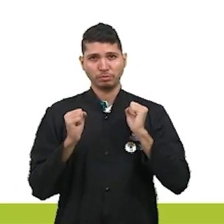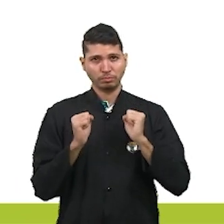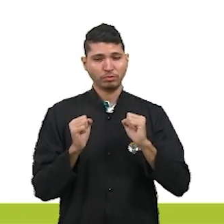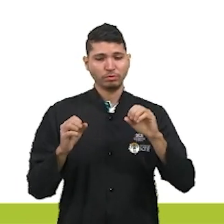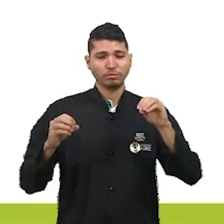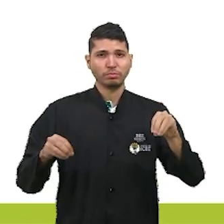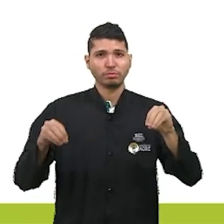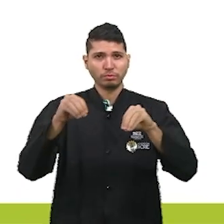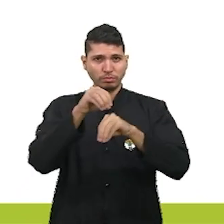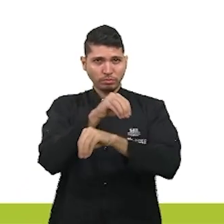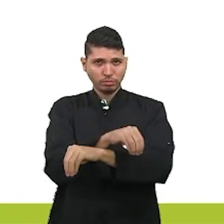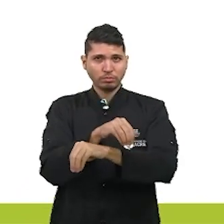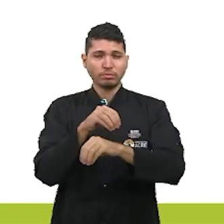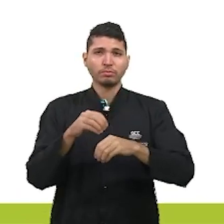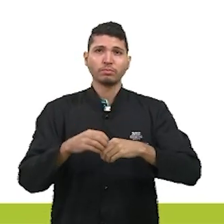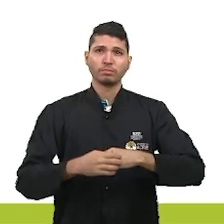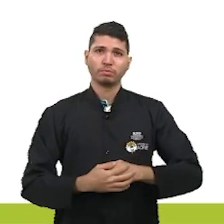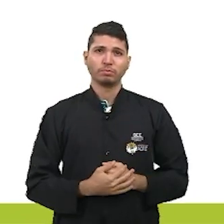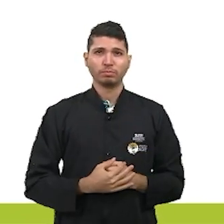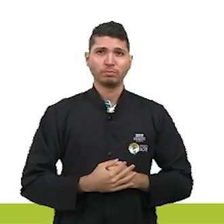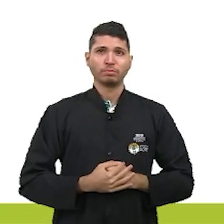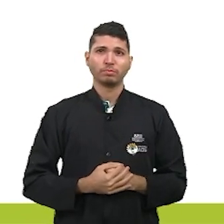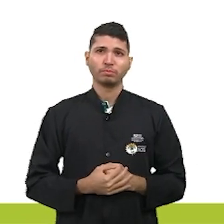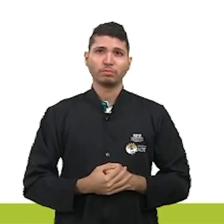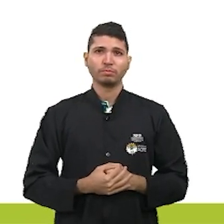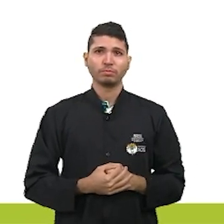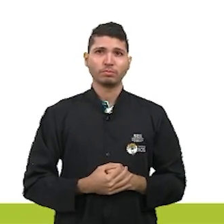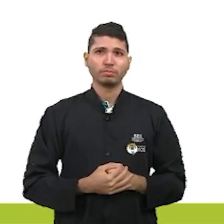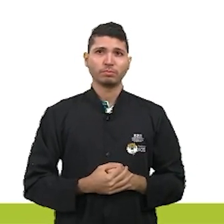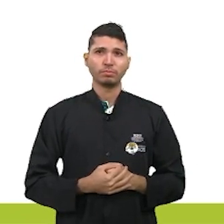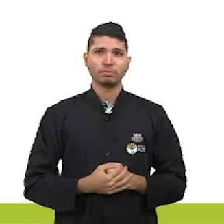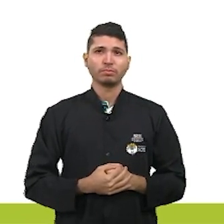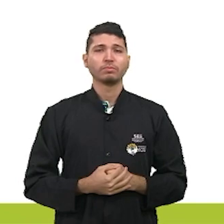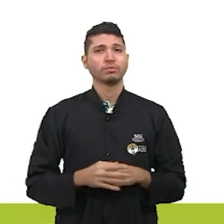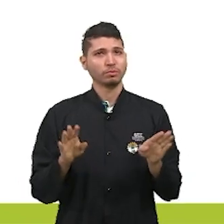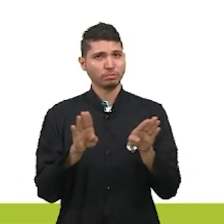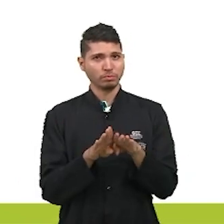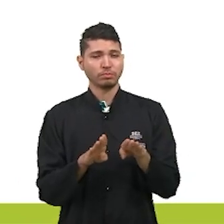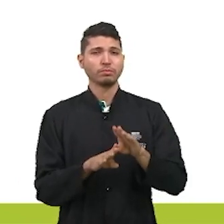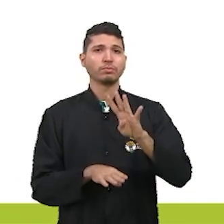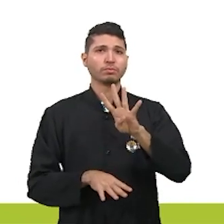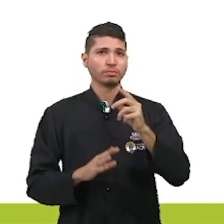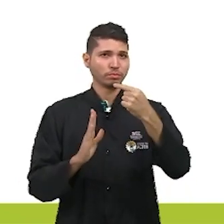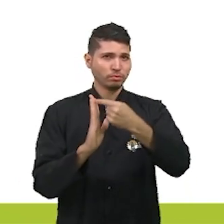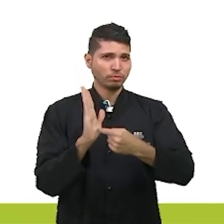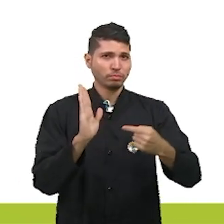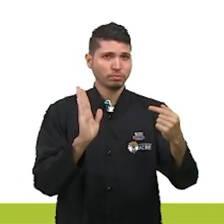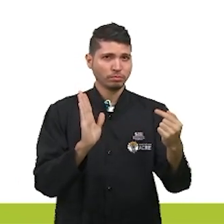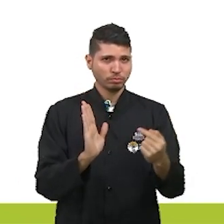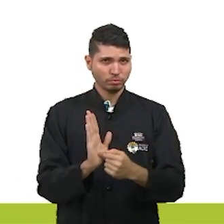entre si, de modo que nós temos também 4 fatorial.